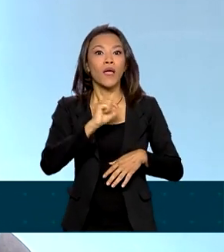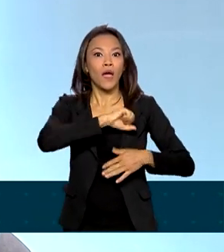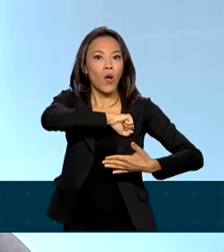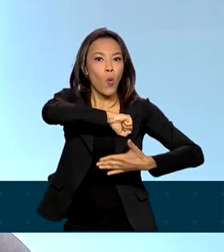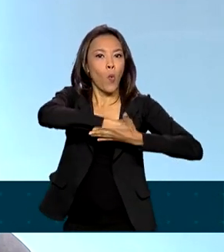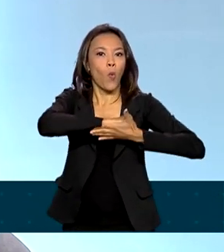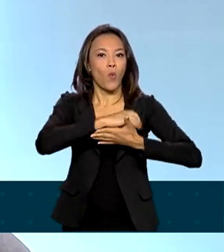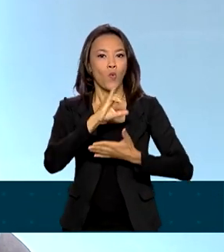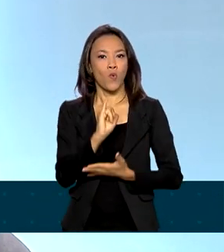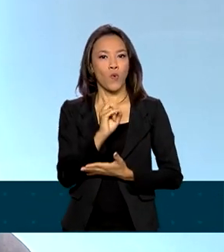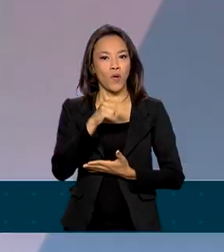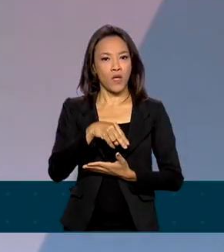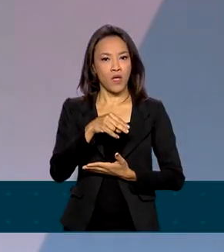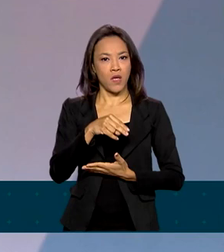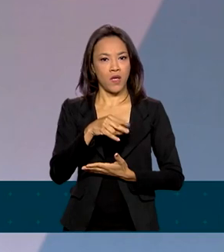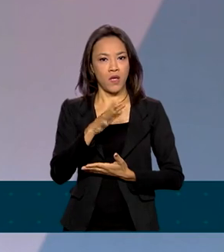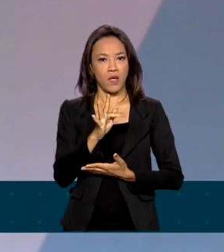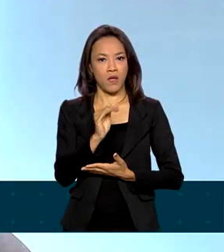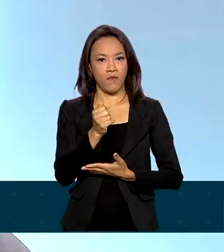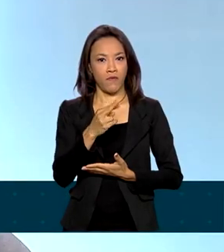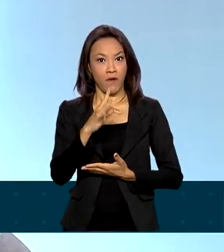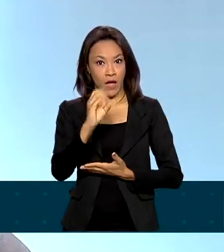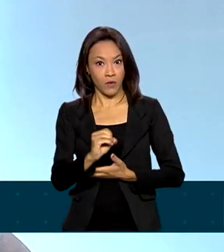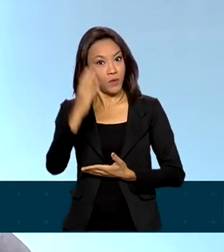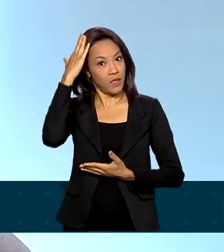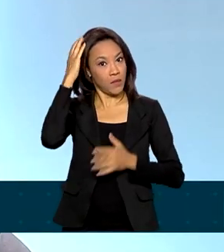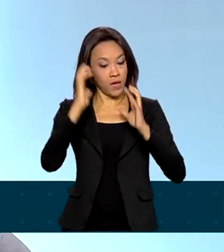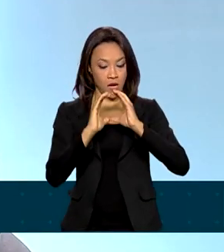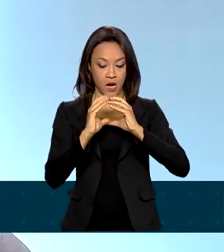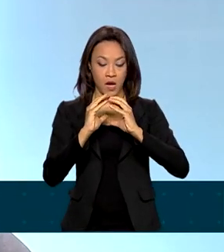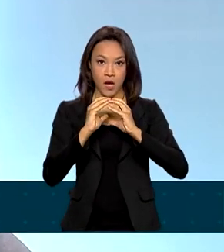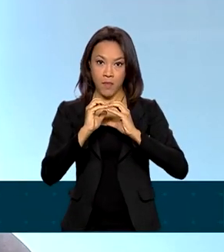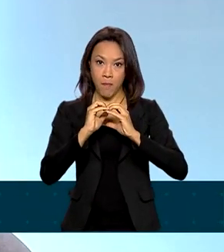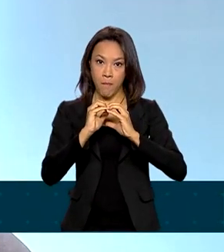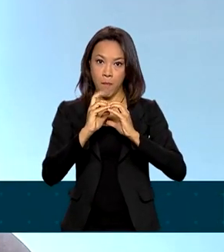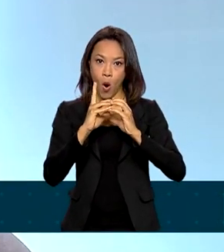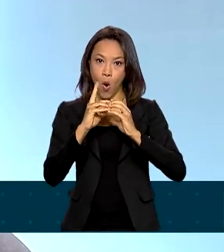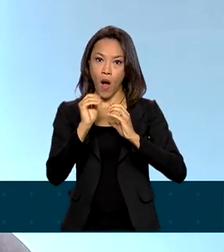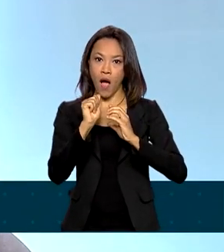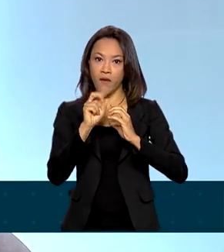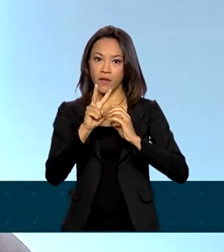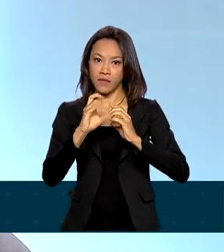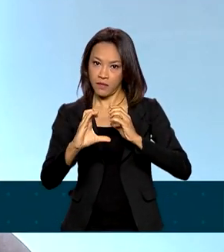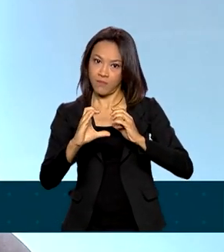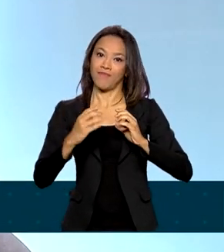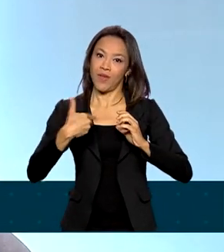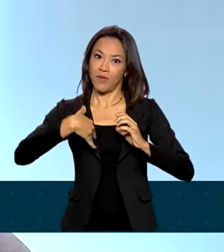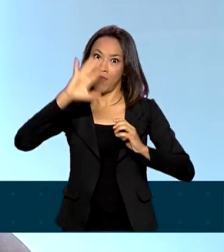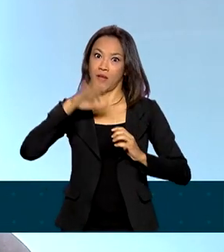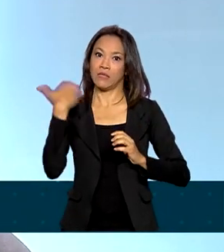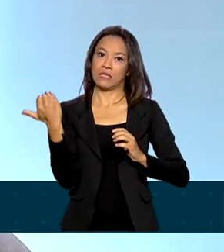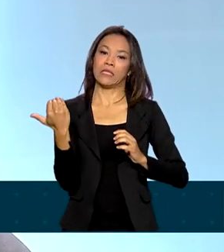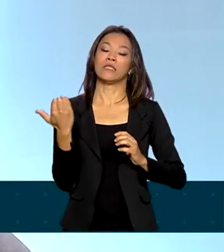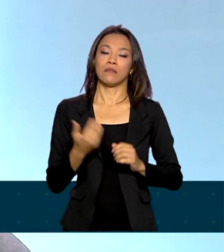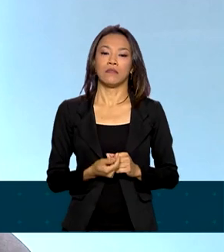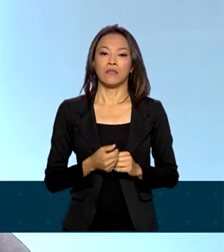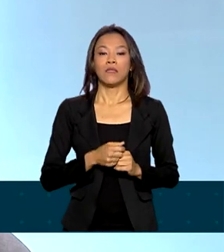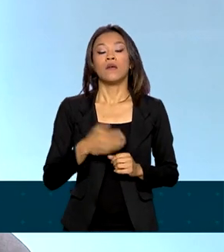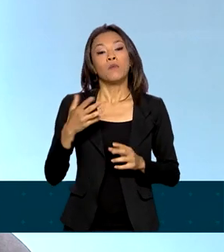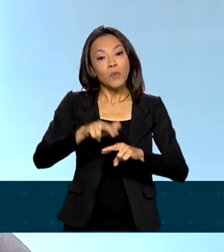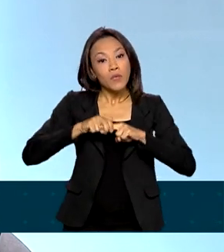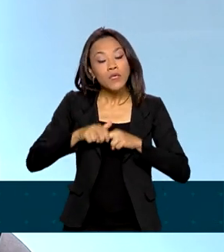agudo do miocárdio e o AVC. Doenças cardíacas são as que mais matam. E por isso, o Ministério da Saúde